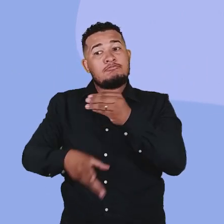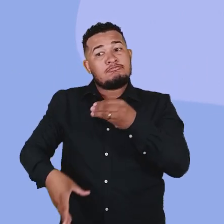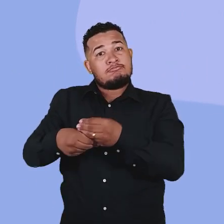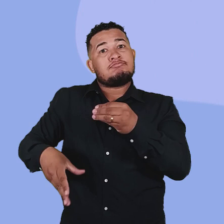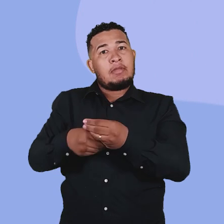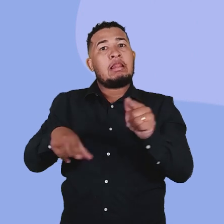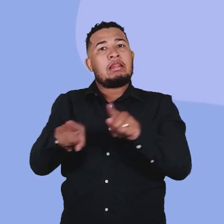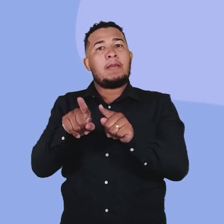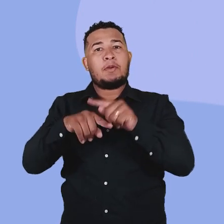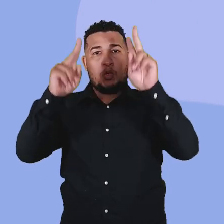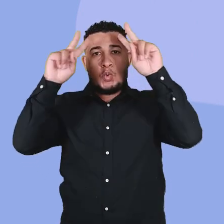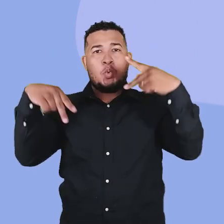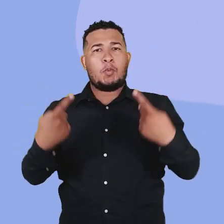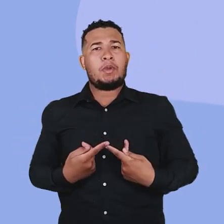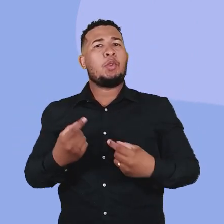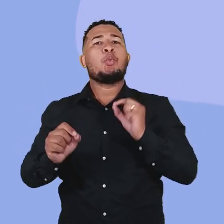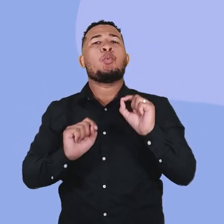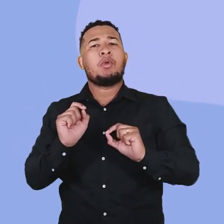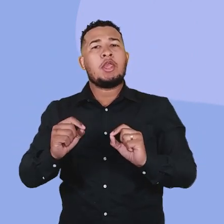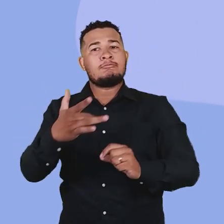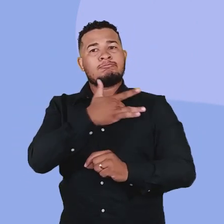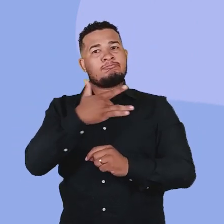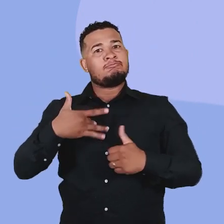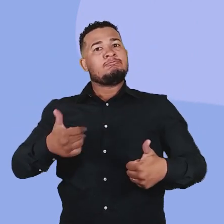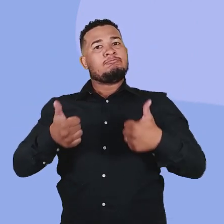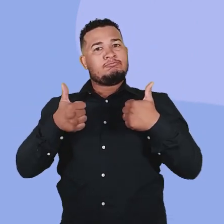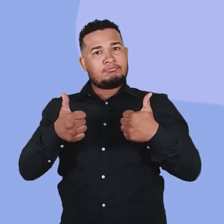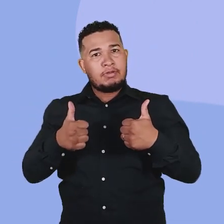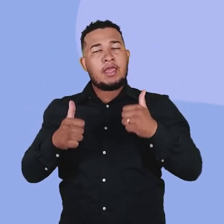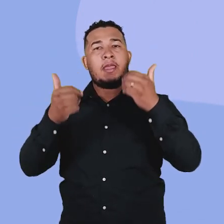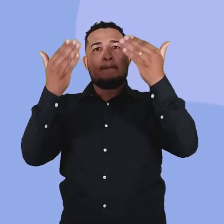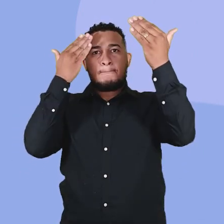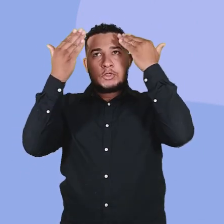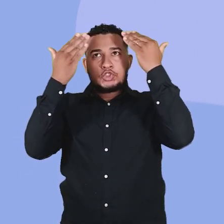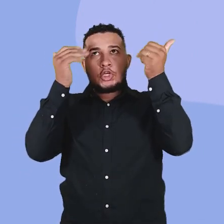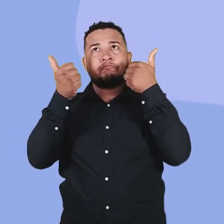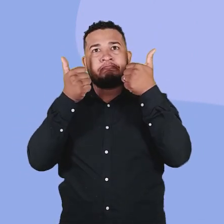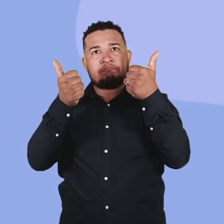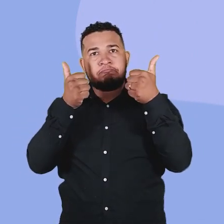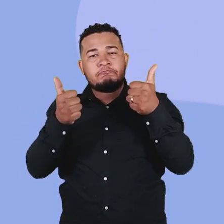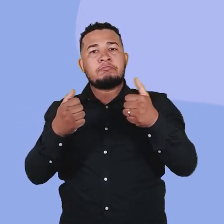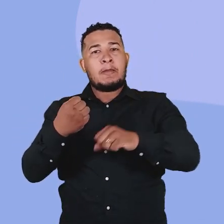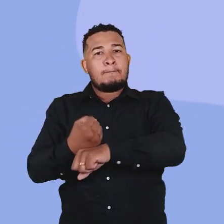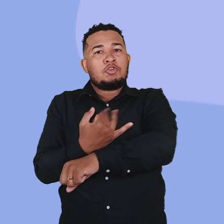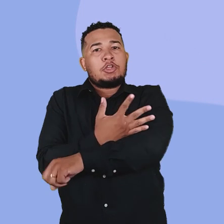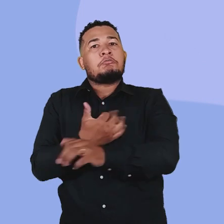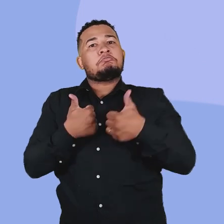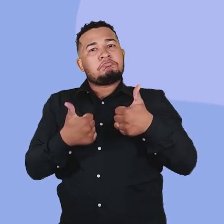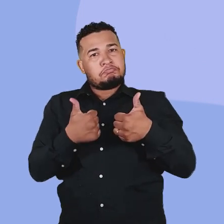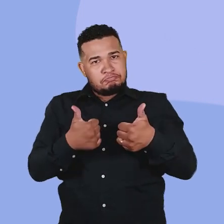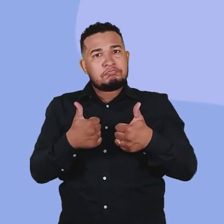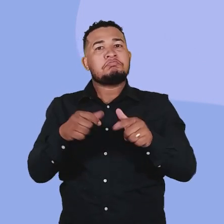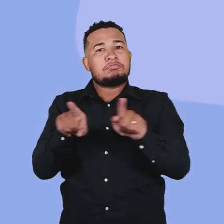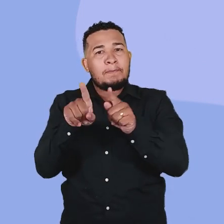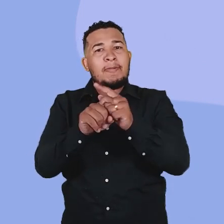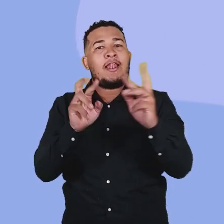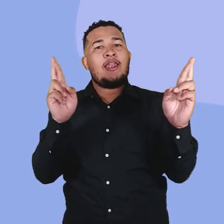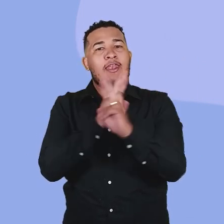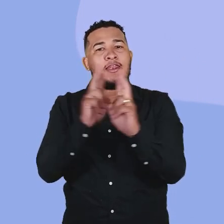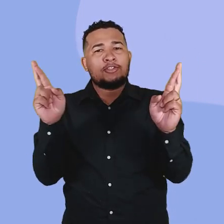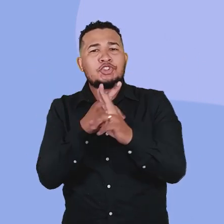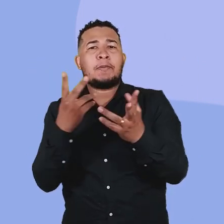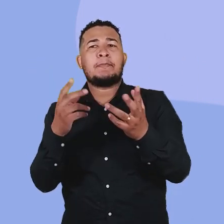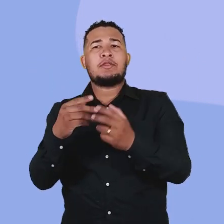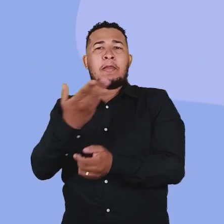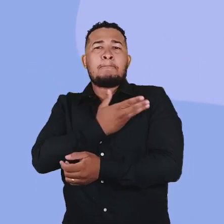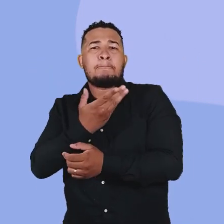suplementares do ser humano, como o bem-estar físico, mental, psicológico e emocional, os relacionamentos sociais, como da nossa